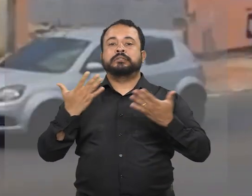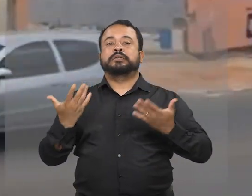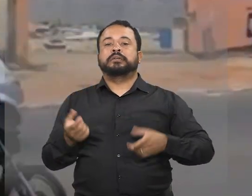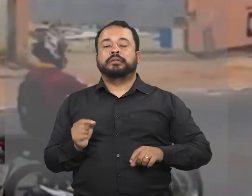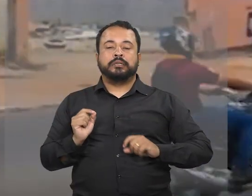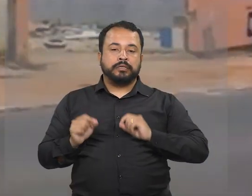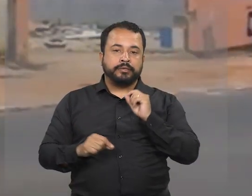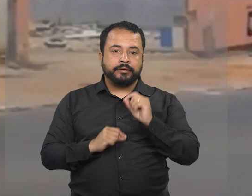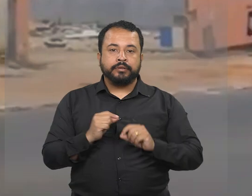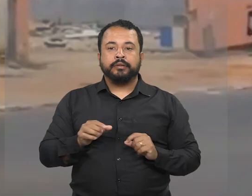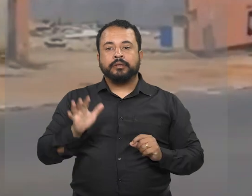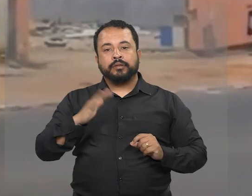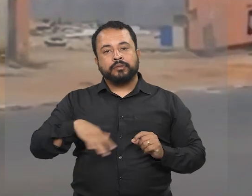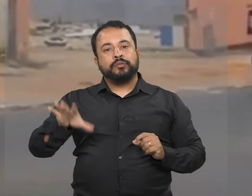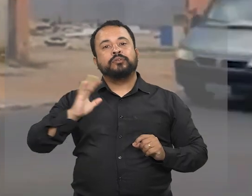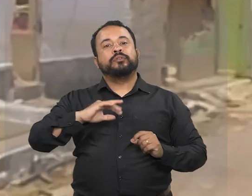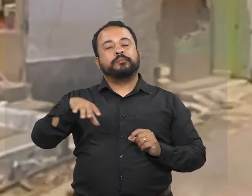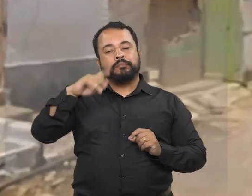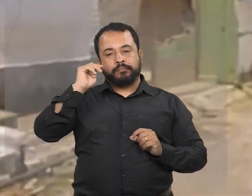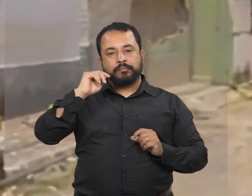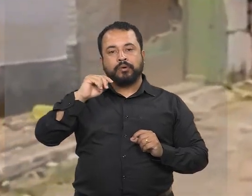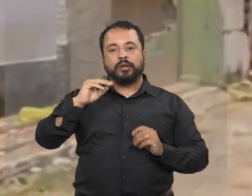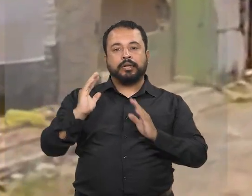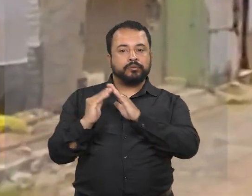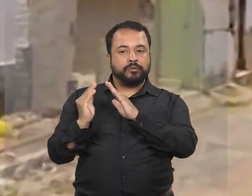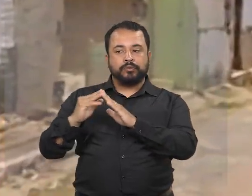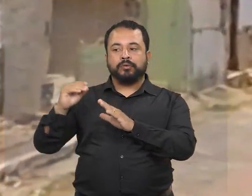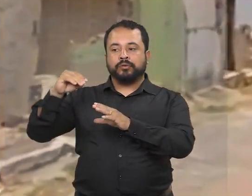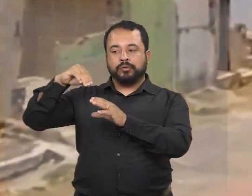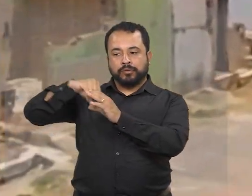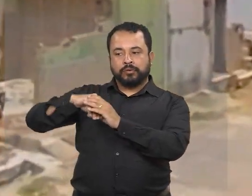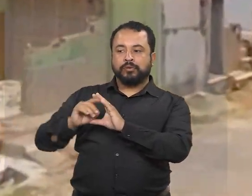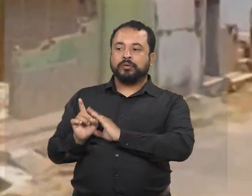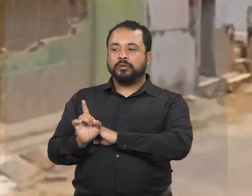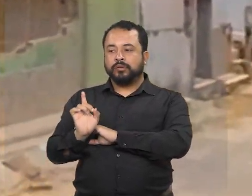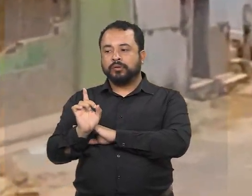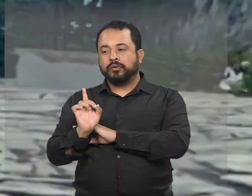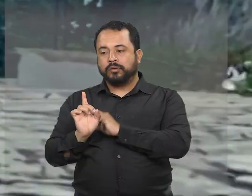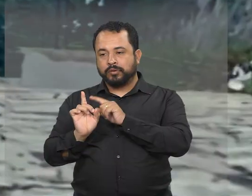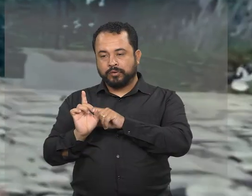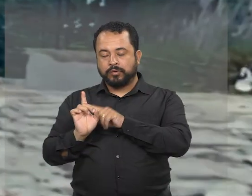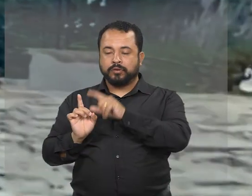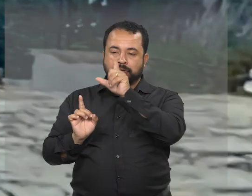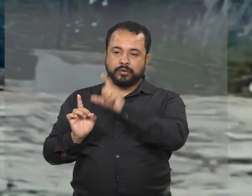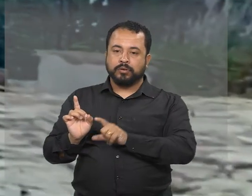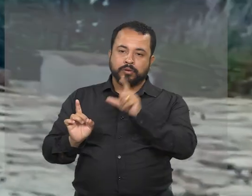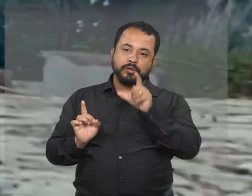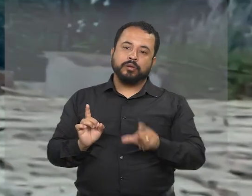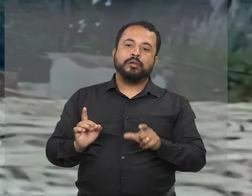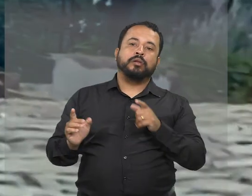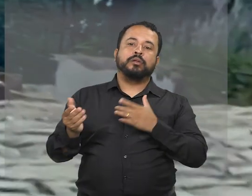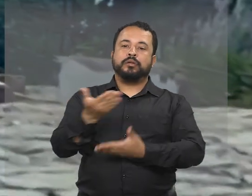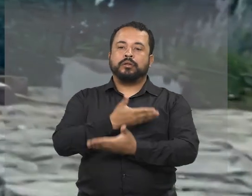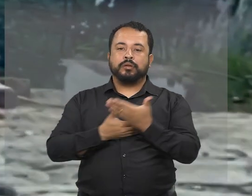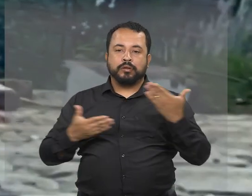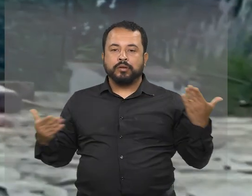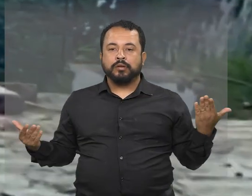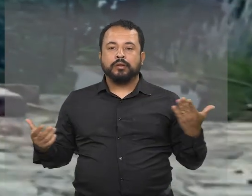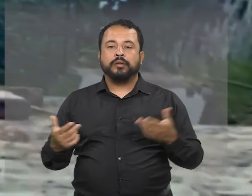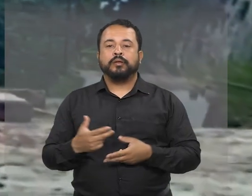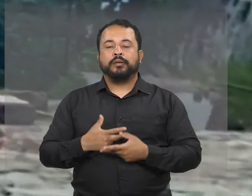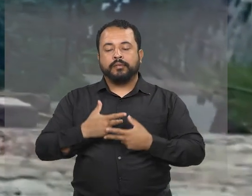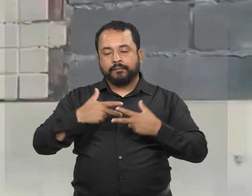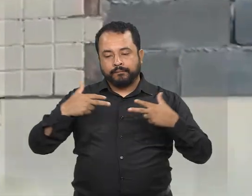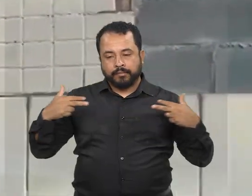foi solicitado para que cada morador que estava presente nessa reunião pudesse ser um canal de interlocução